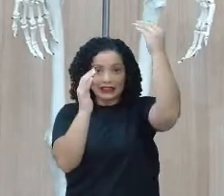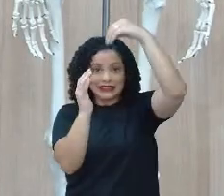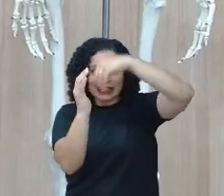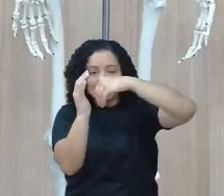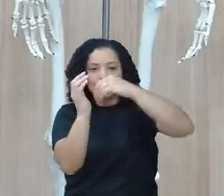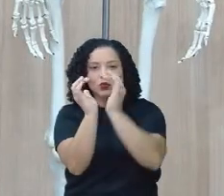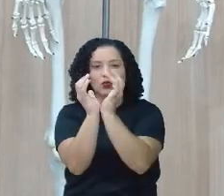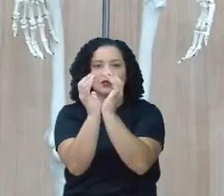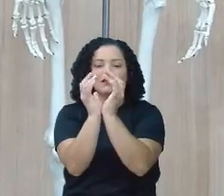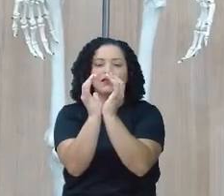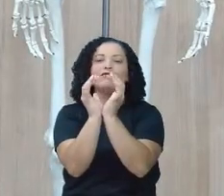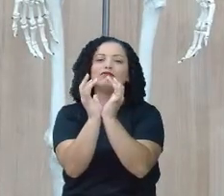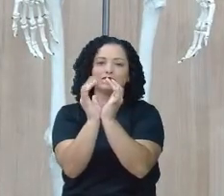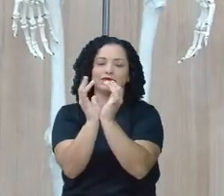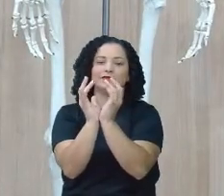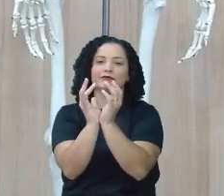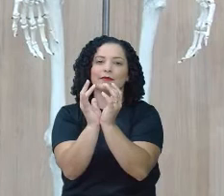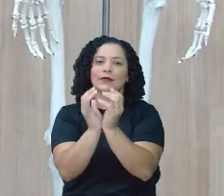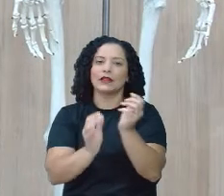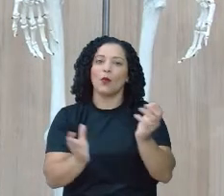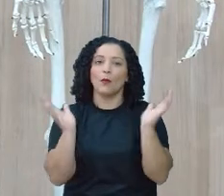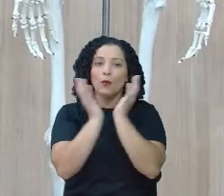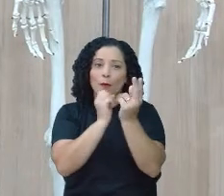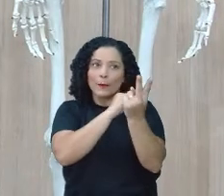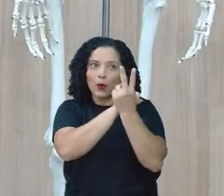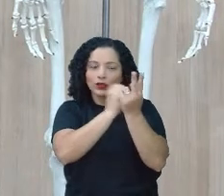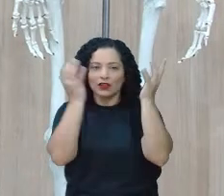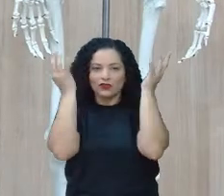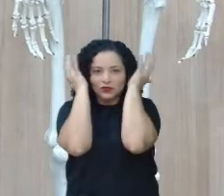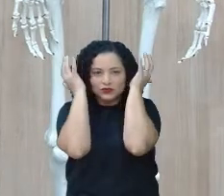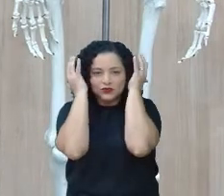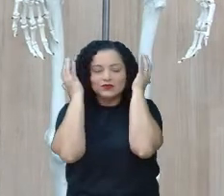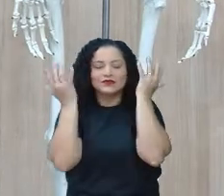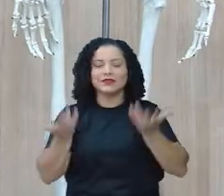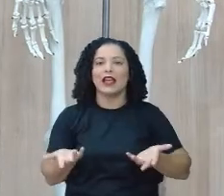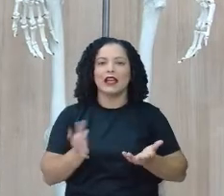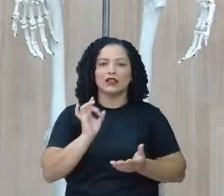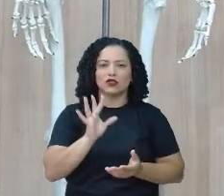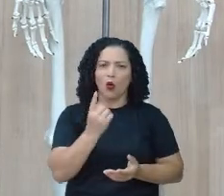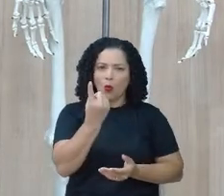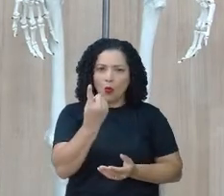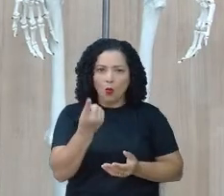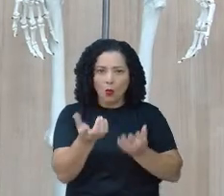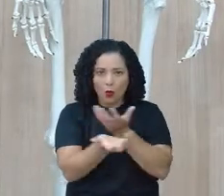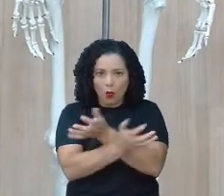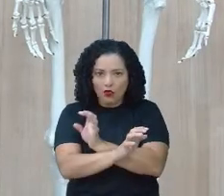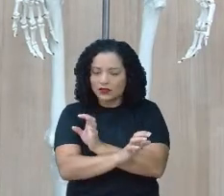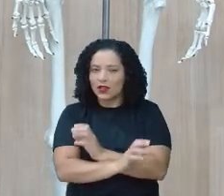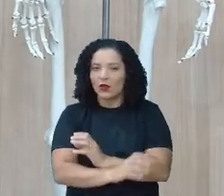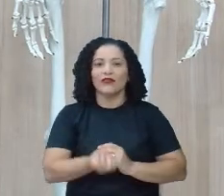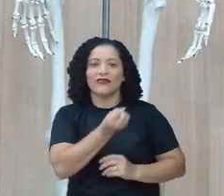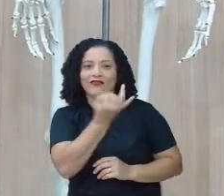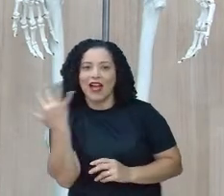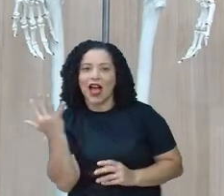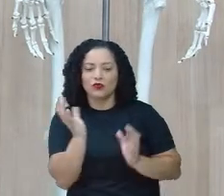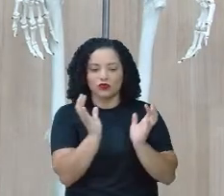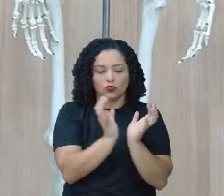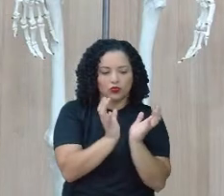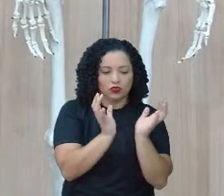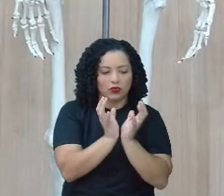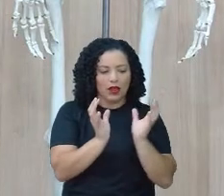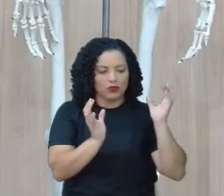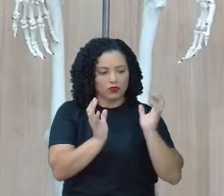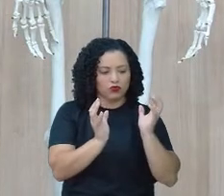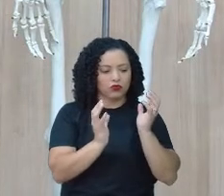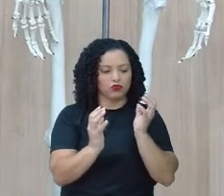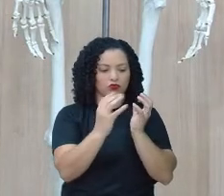ossos que tem um formato diferenciado. Muita gente pensa que é um osso só, mas a gente vai ver que foi formado por pequenos ossos, por